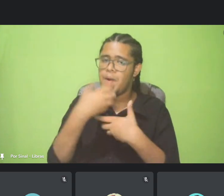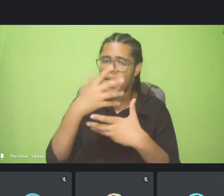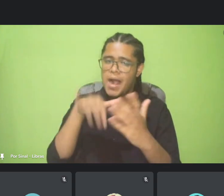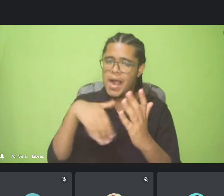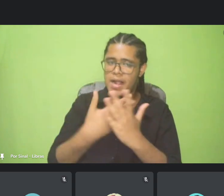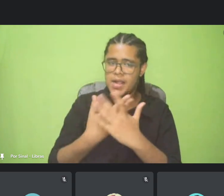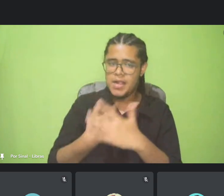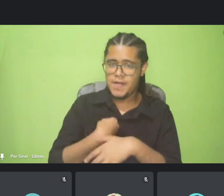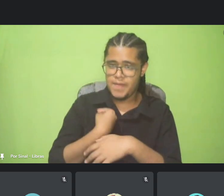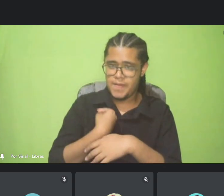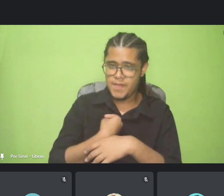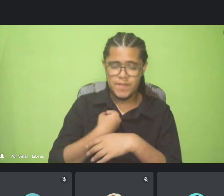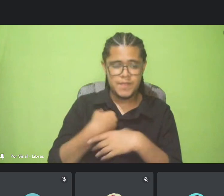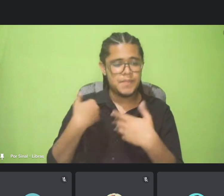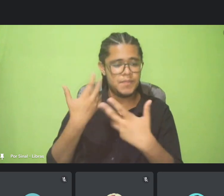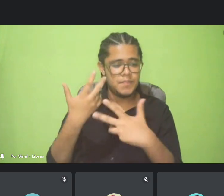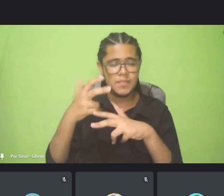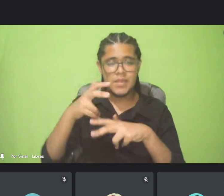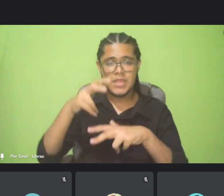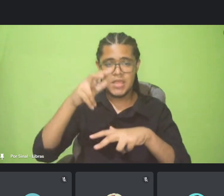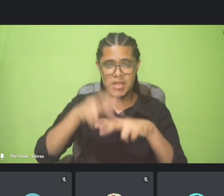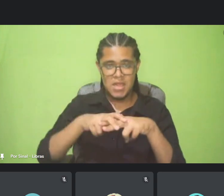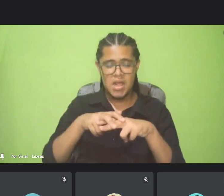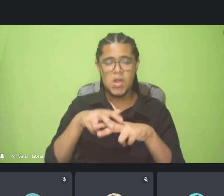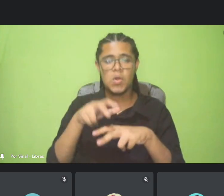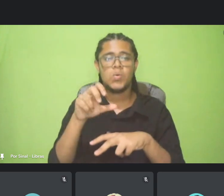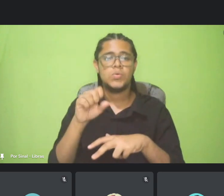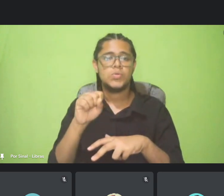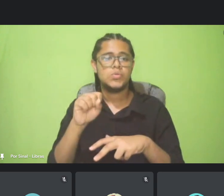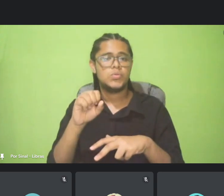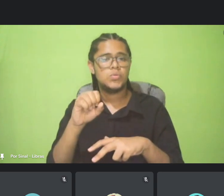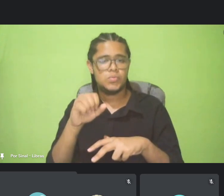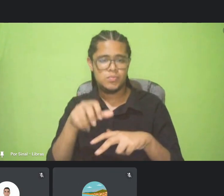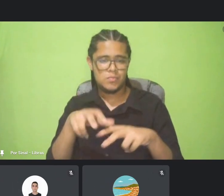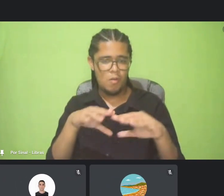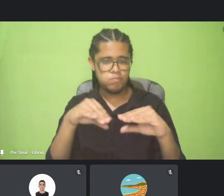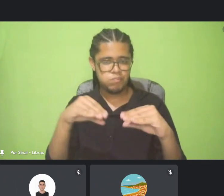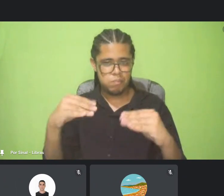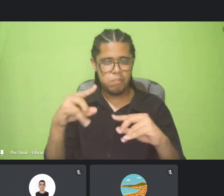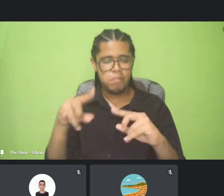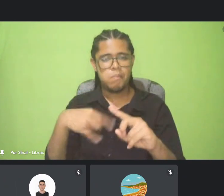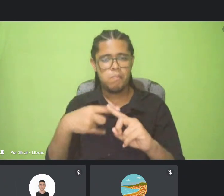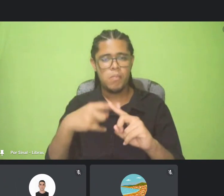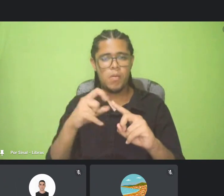eu estou sentado no sofá, tem uma cortina entreaberta e uma janela atrás de mim.